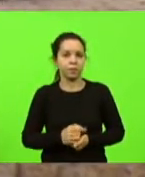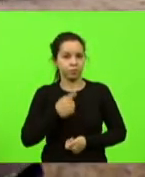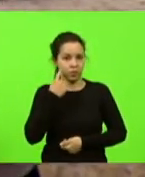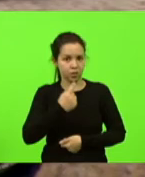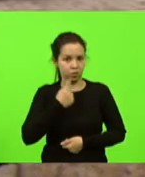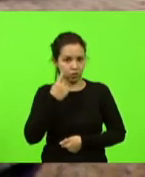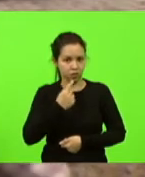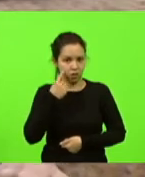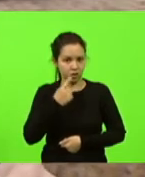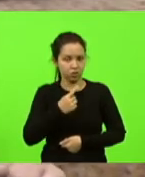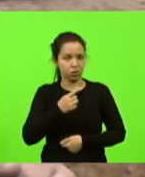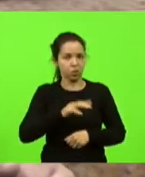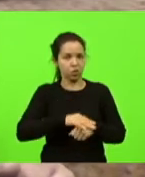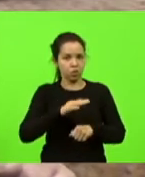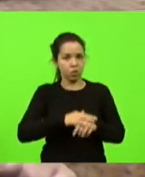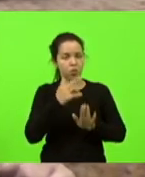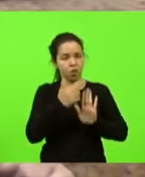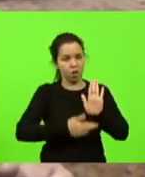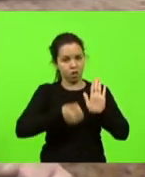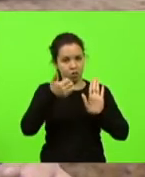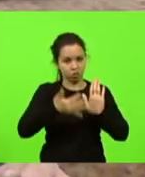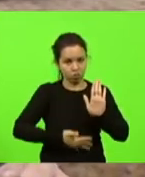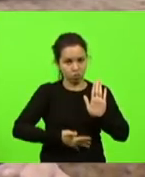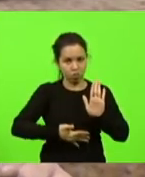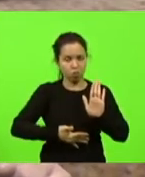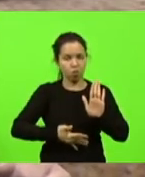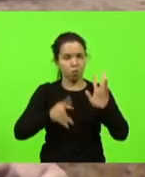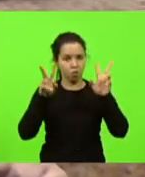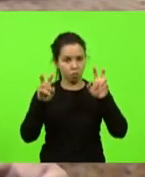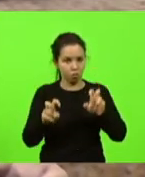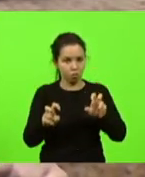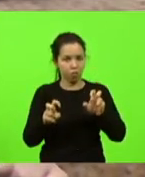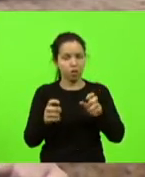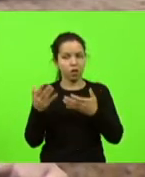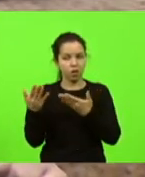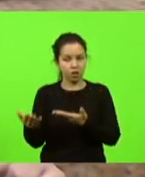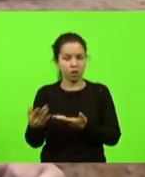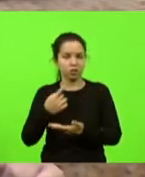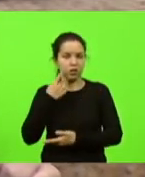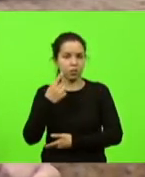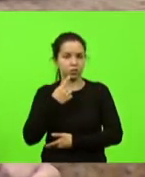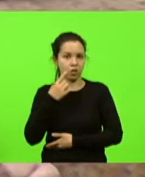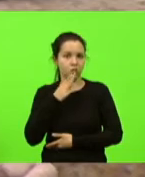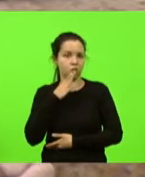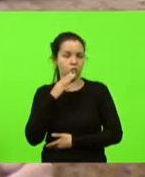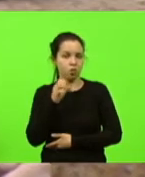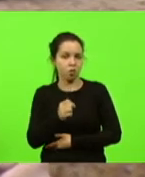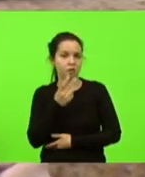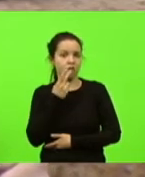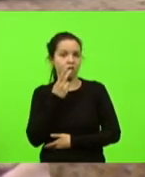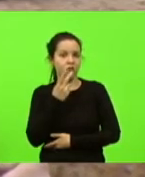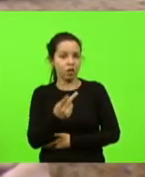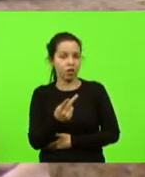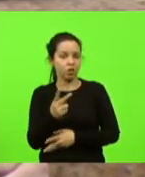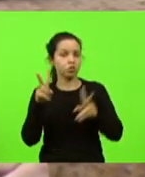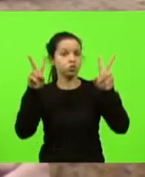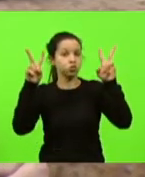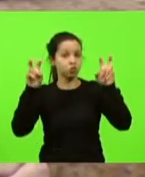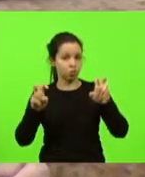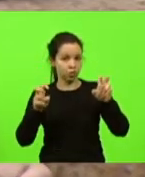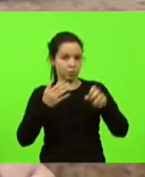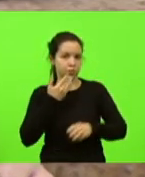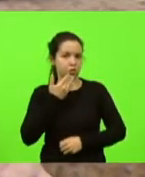foi relator da matéria, pelo deputado Bruno Souza, falando os questionamentos acerca de um pedido